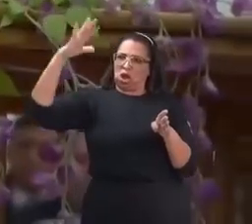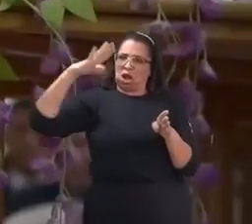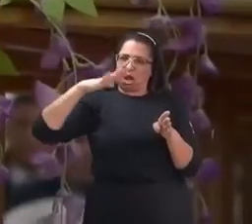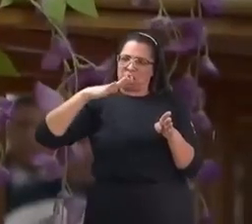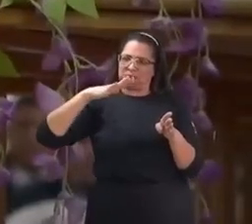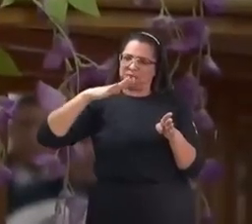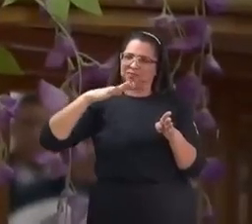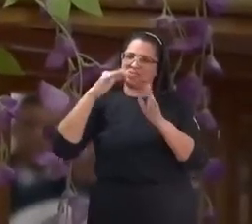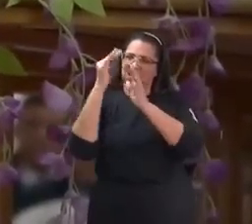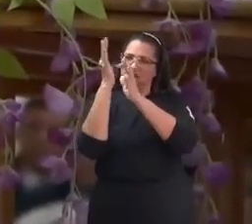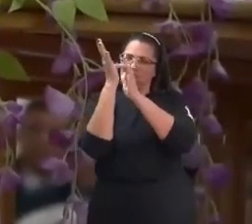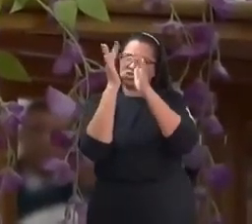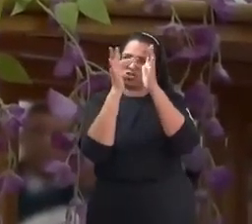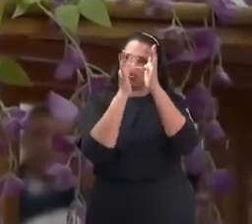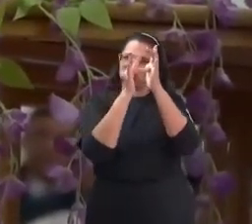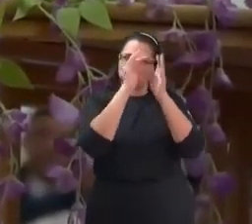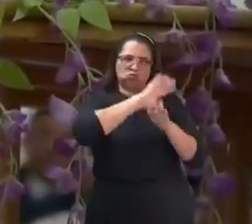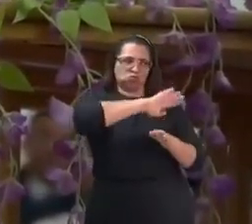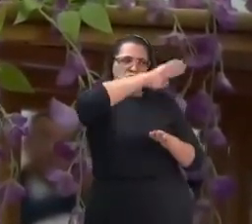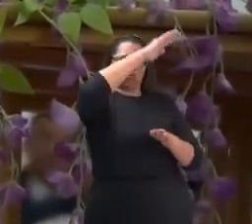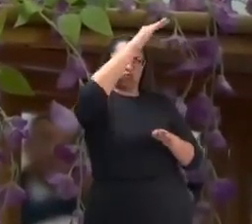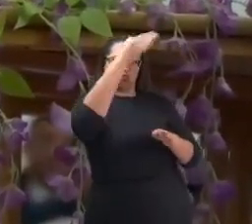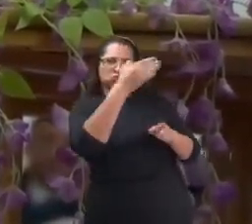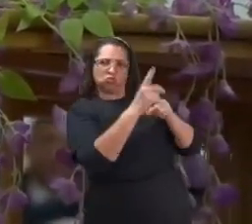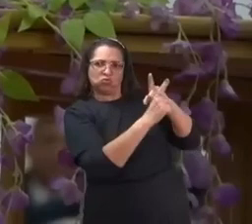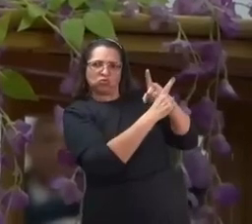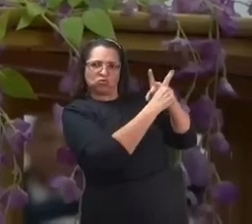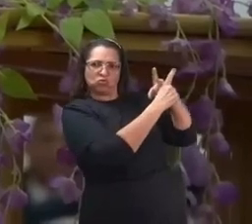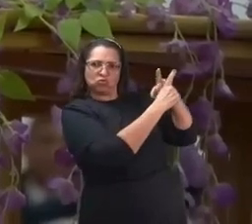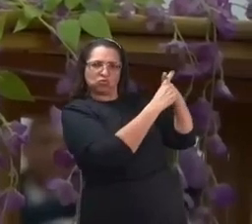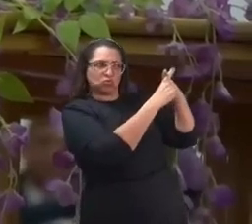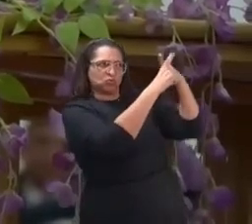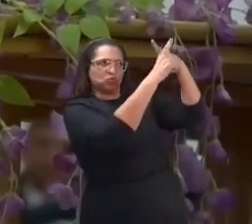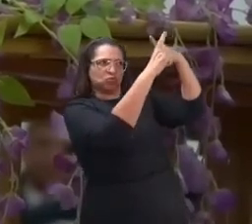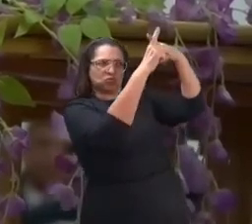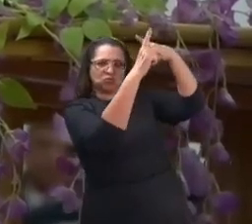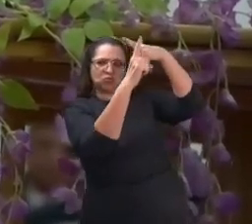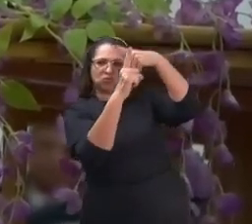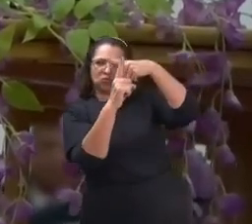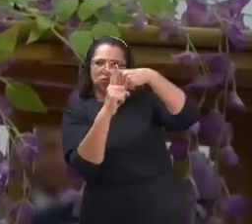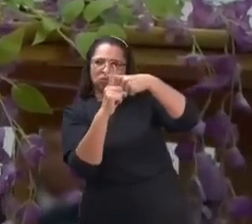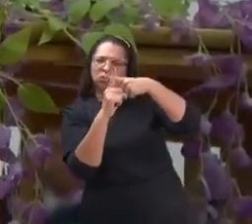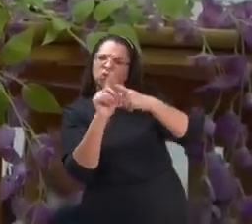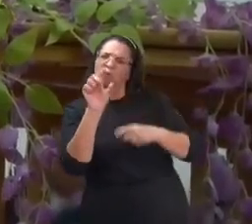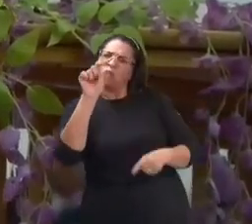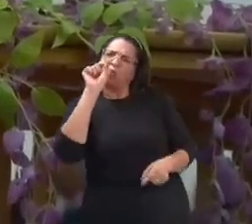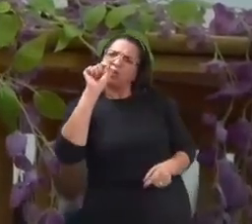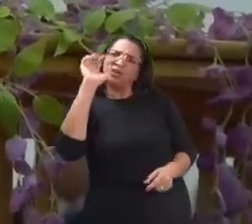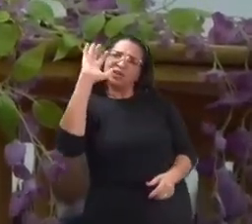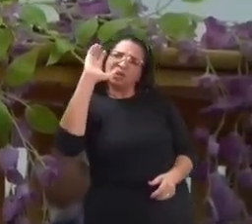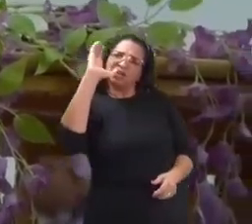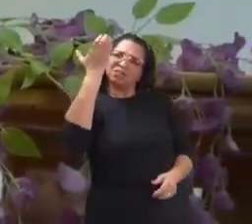Agora está prestes a eclodir o maior avivamento da história humana.